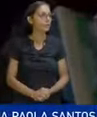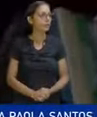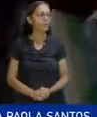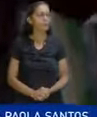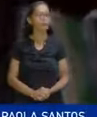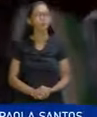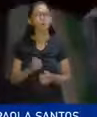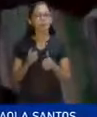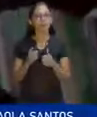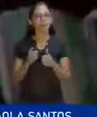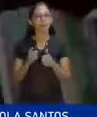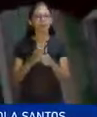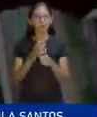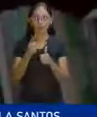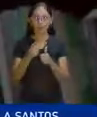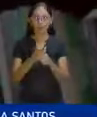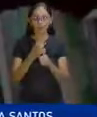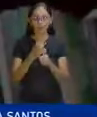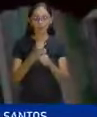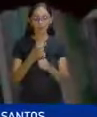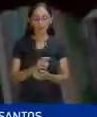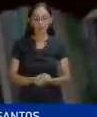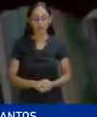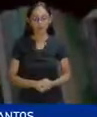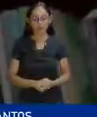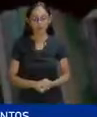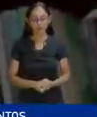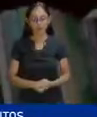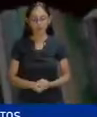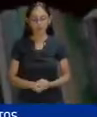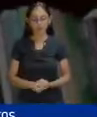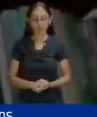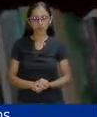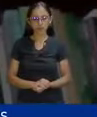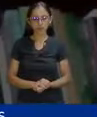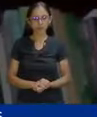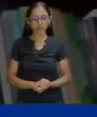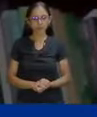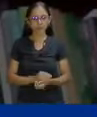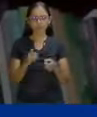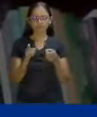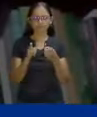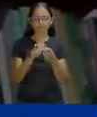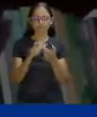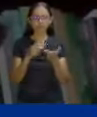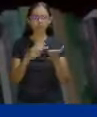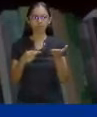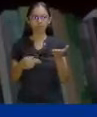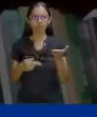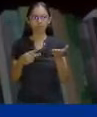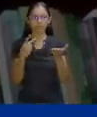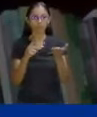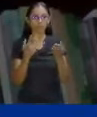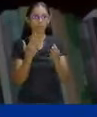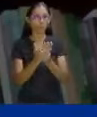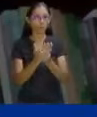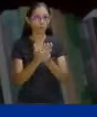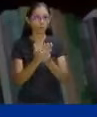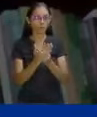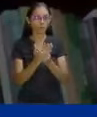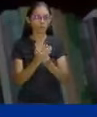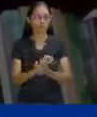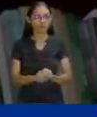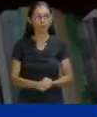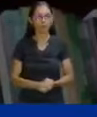Em primeiro lugar, Foco no advogado, o advogado é branco, de cabelos um pequeno relatório desse curtos, processo da os parte óculos de armação